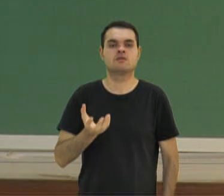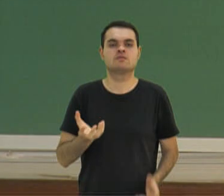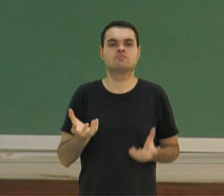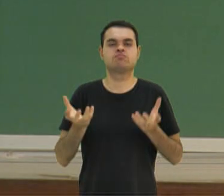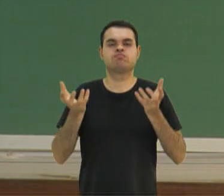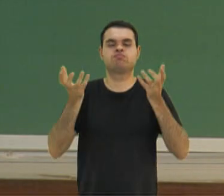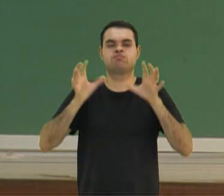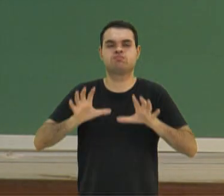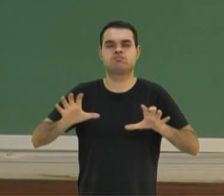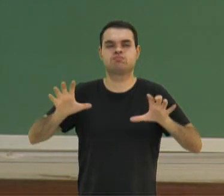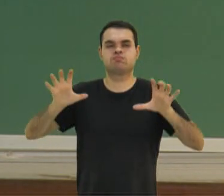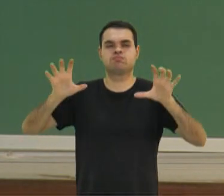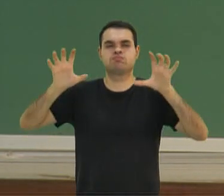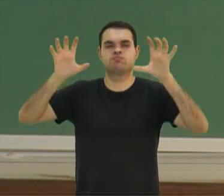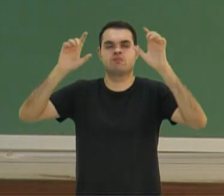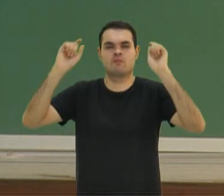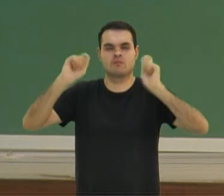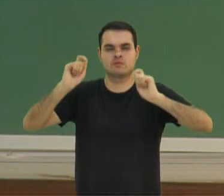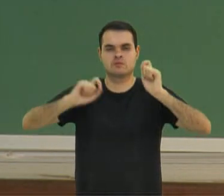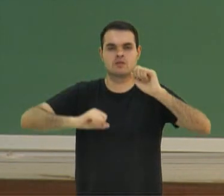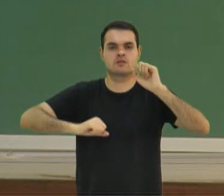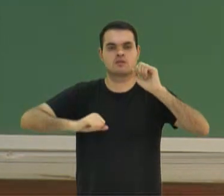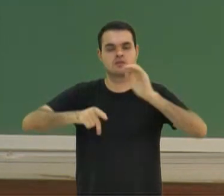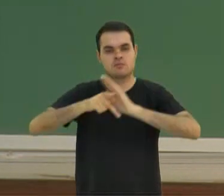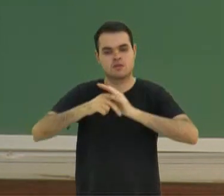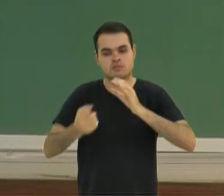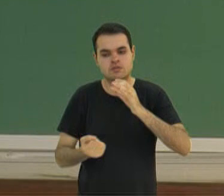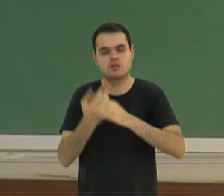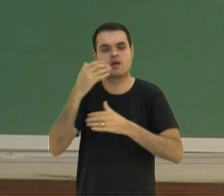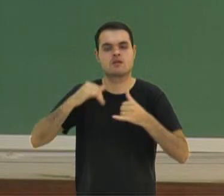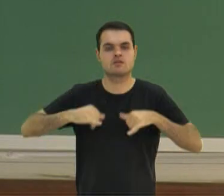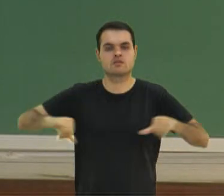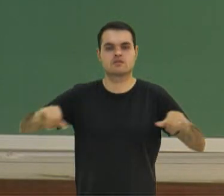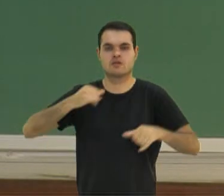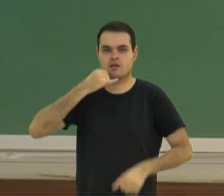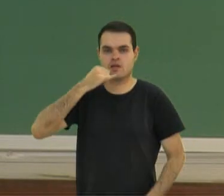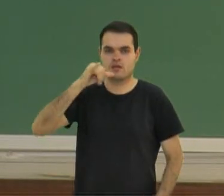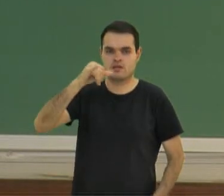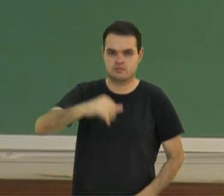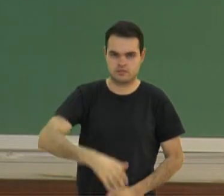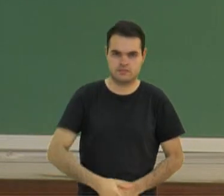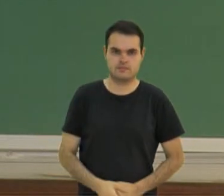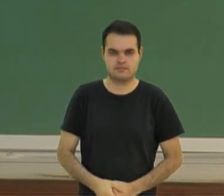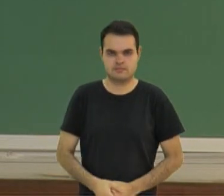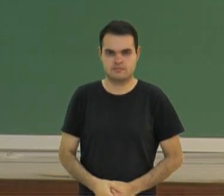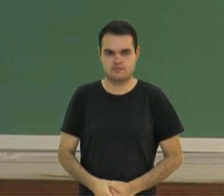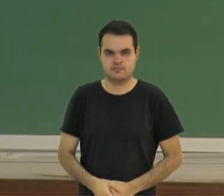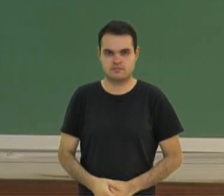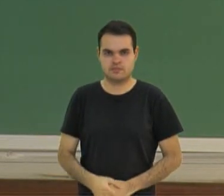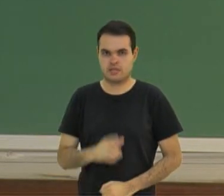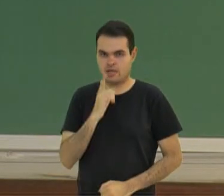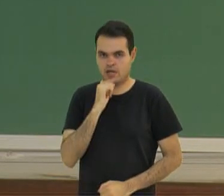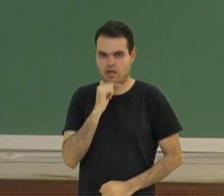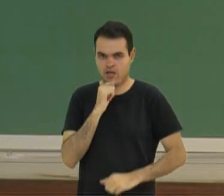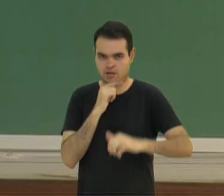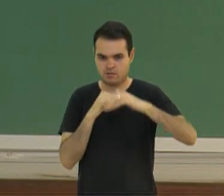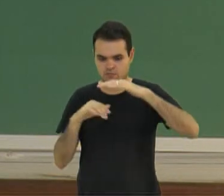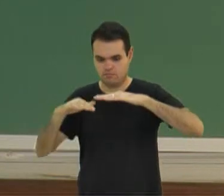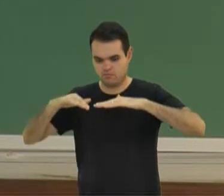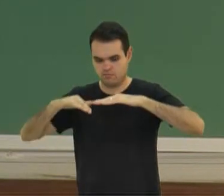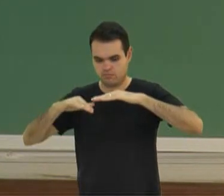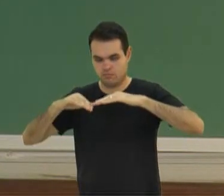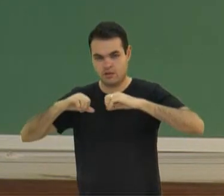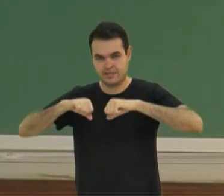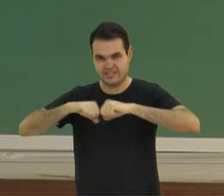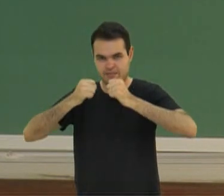para impulsionar turbinas e gerar energia elétrica, certo? A água subterrânea escapa por